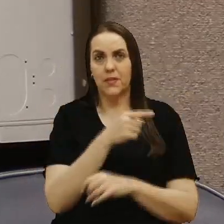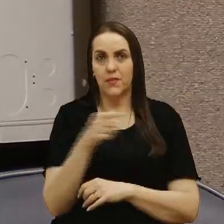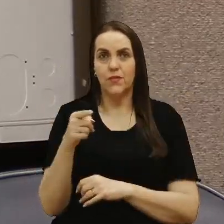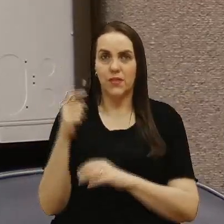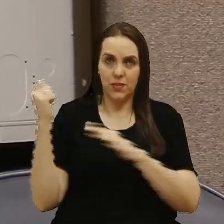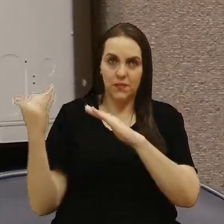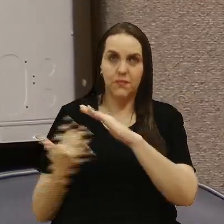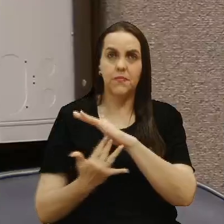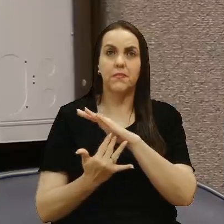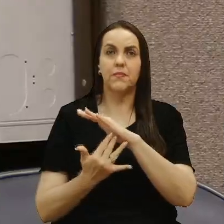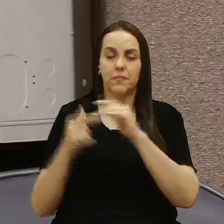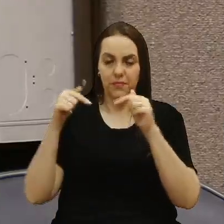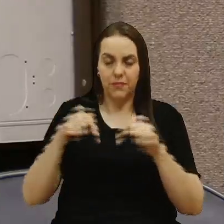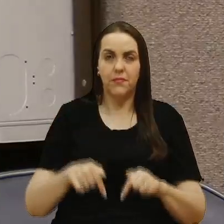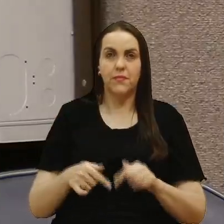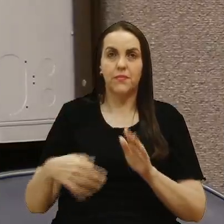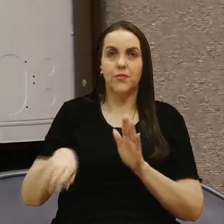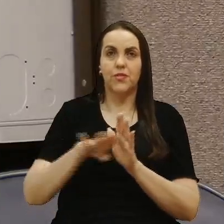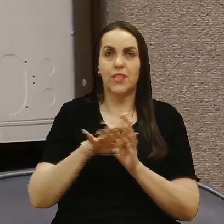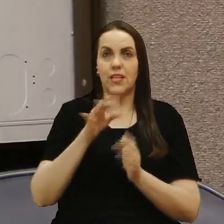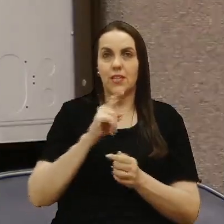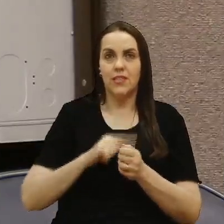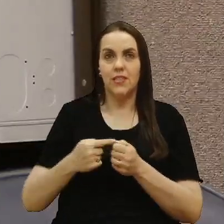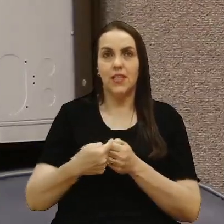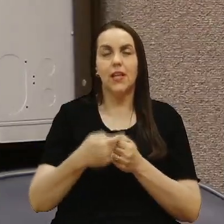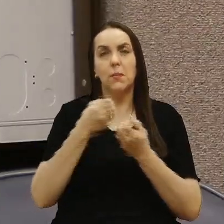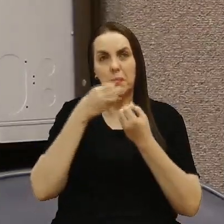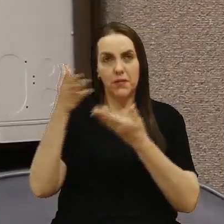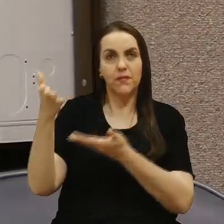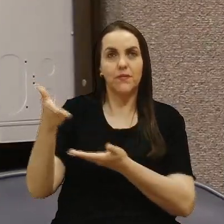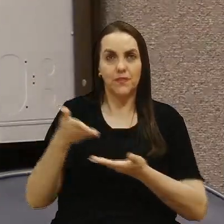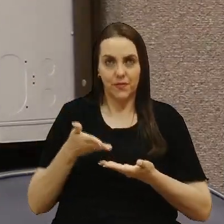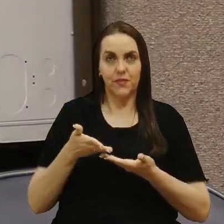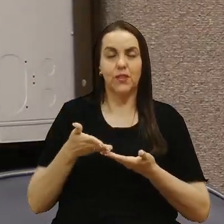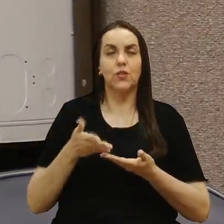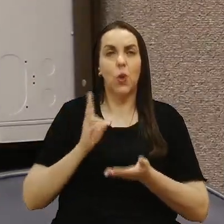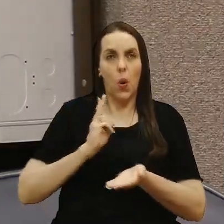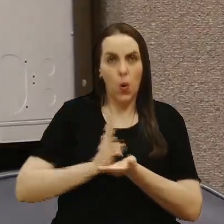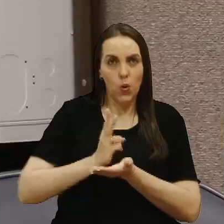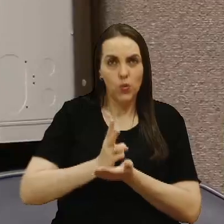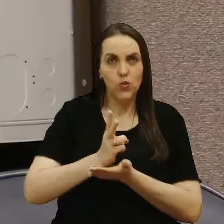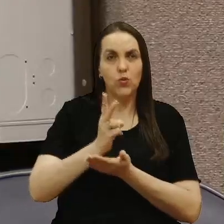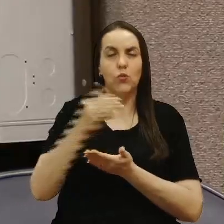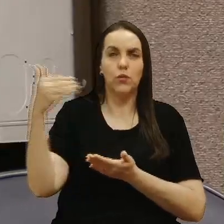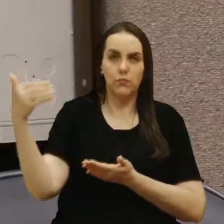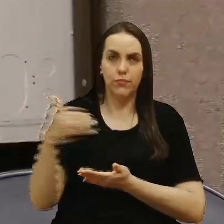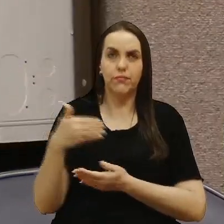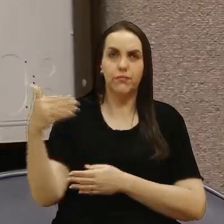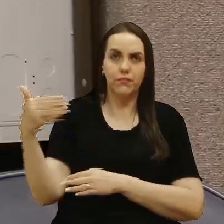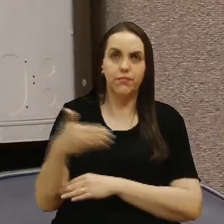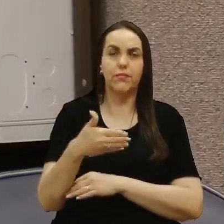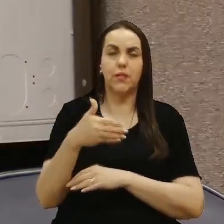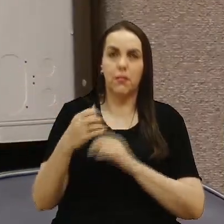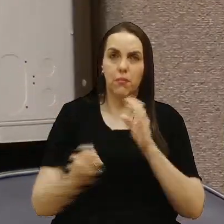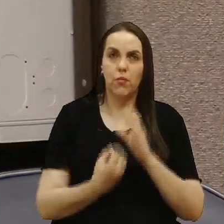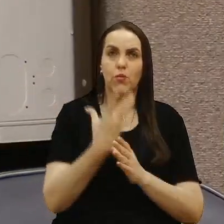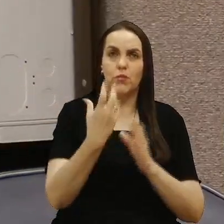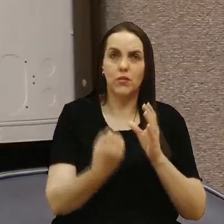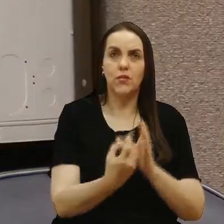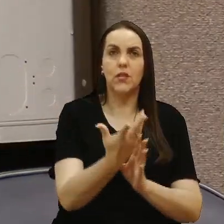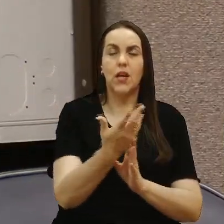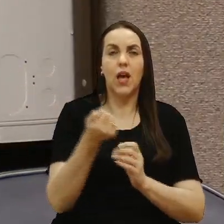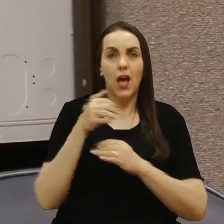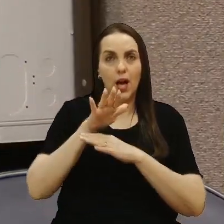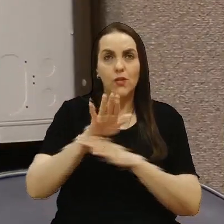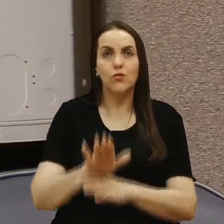imigrantes que estão vindo na nossa cidade. Sejam muito bem-vindos, continuem vindo, continuem produzindo, continuem